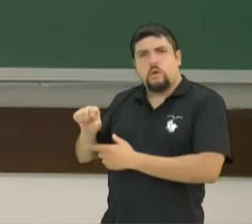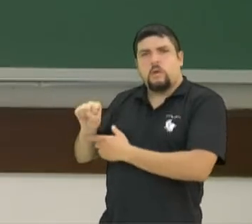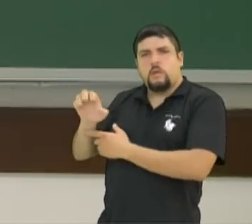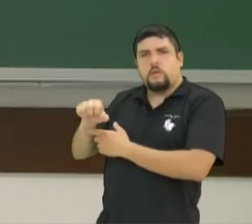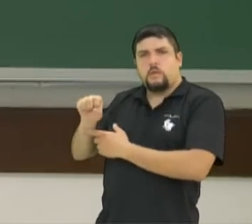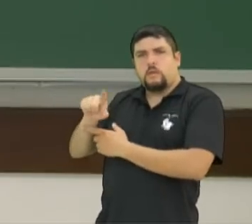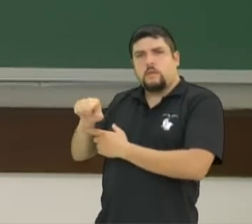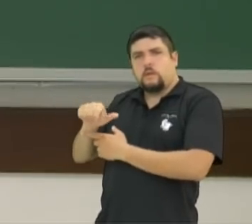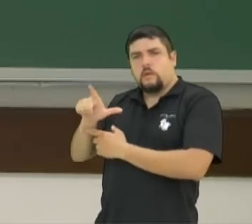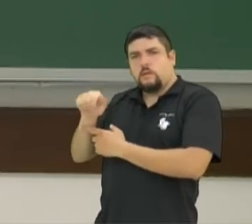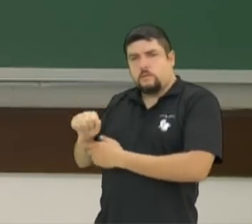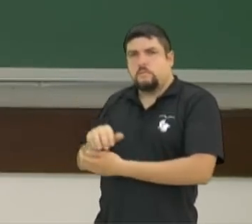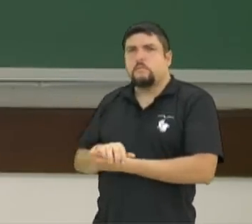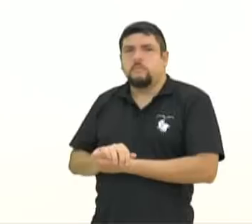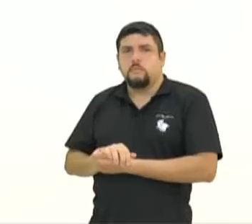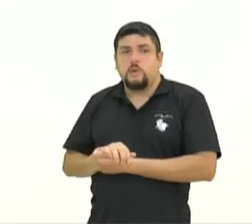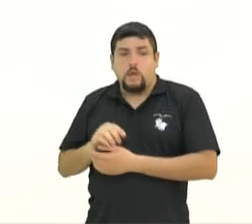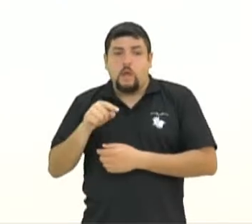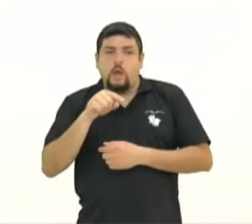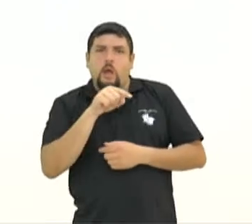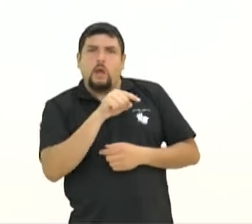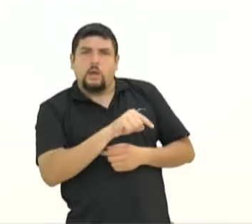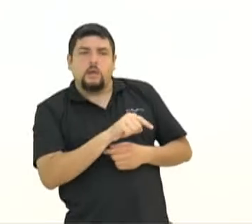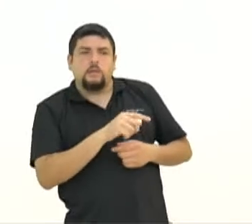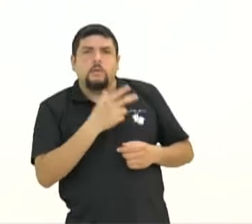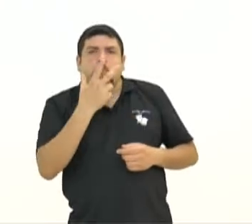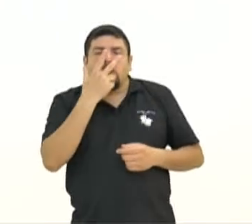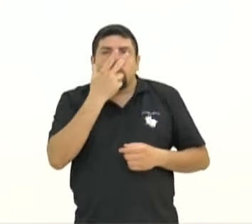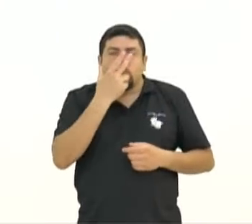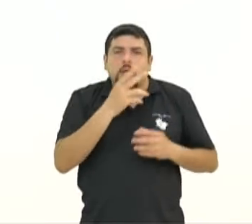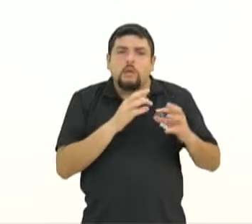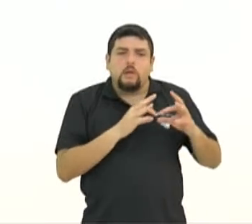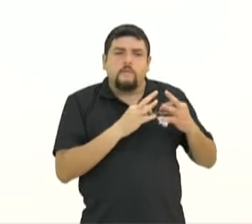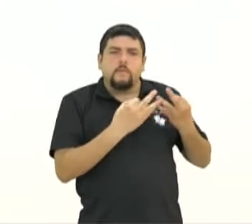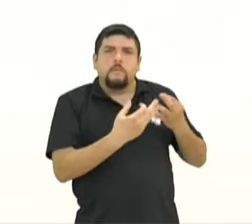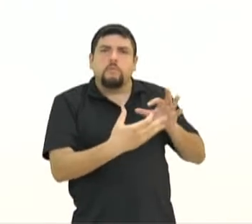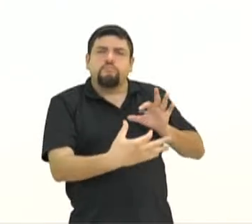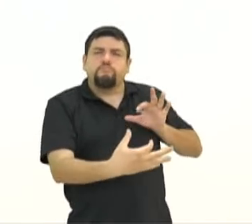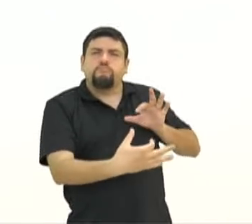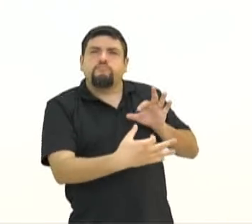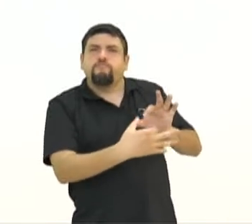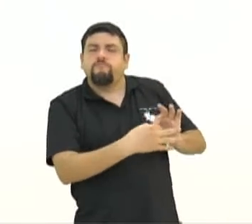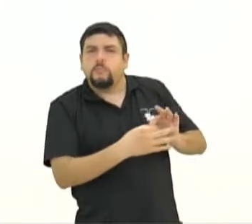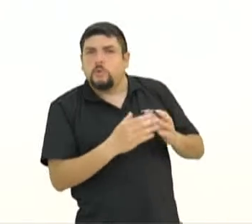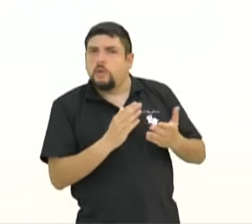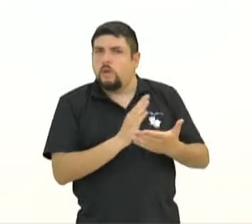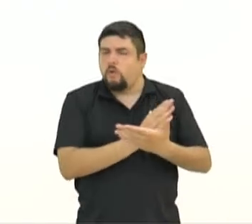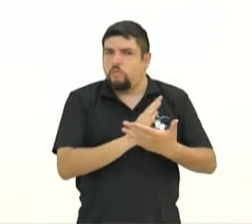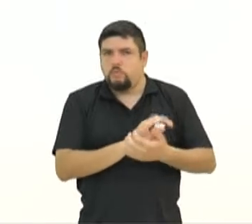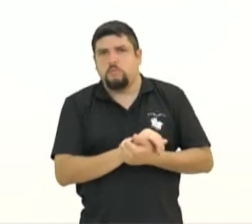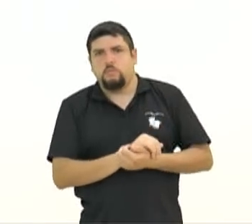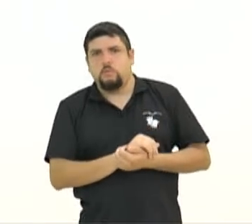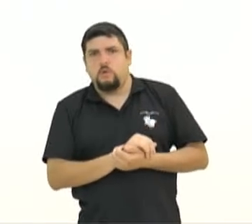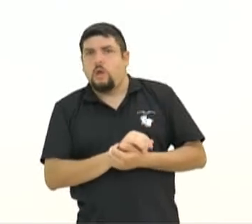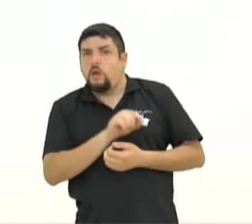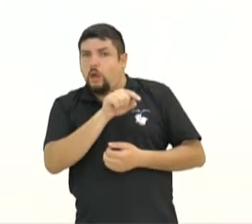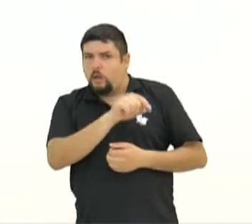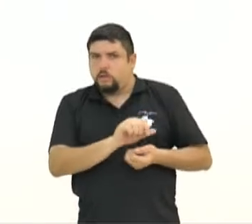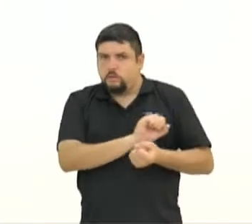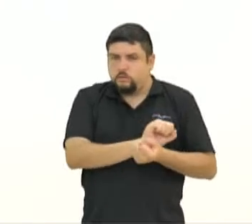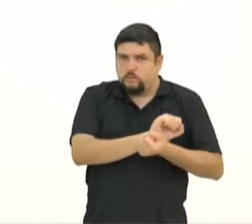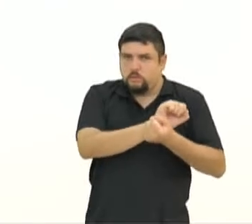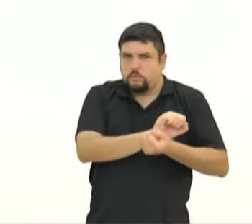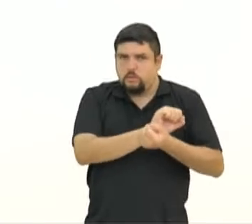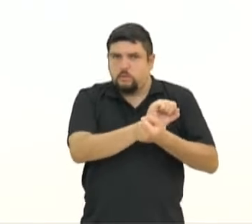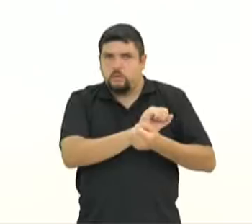eram inclusive considerados pessoas da própria família do senhor de engenho, né? Esses escravos que atuavam dentro das casas